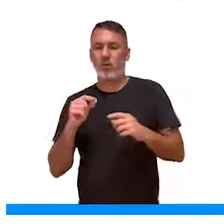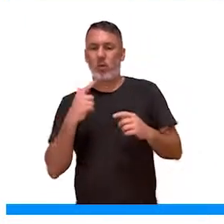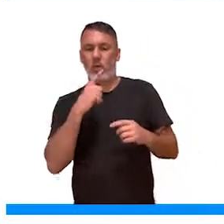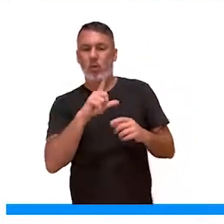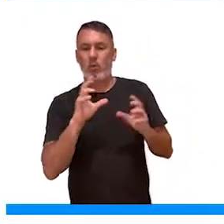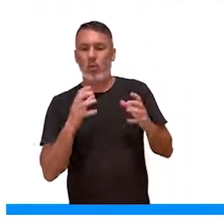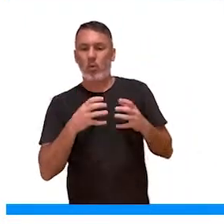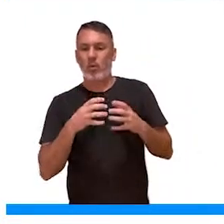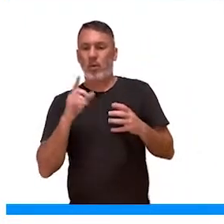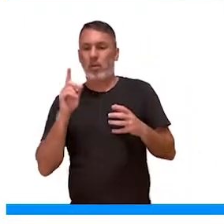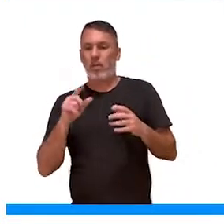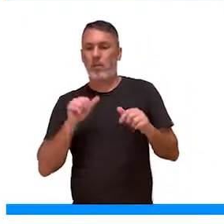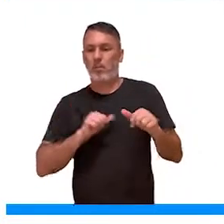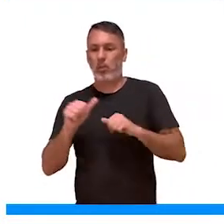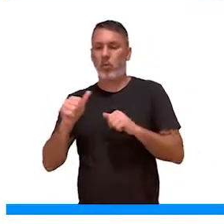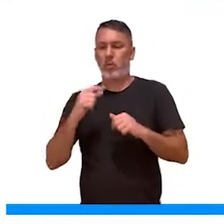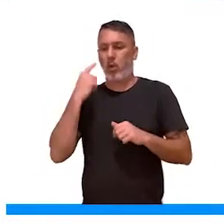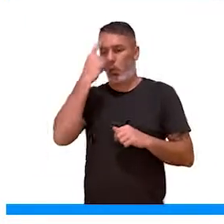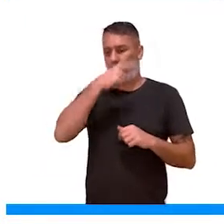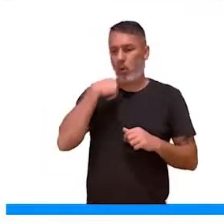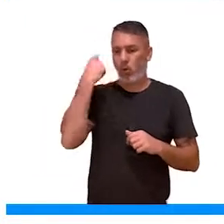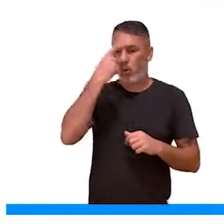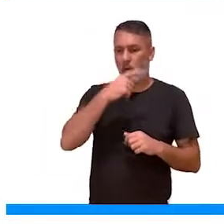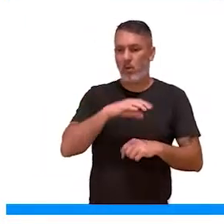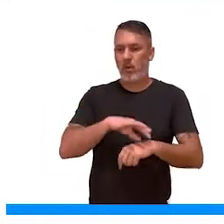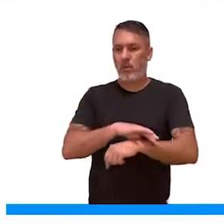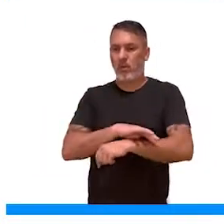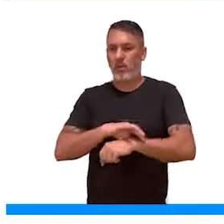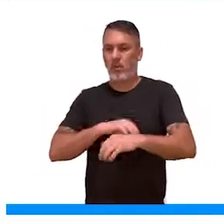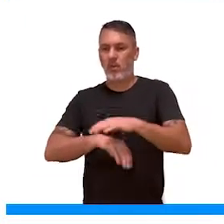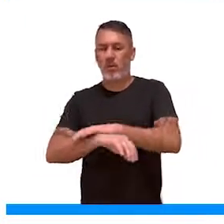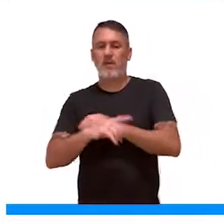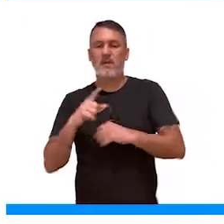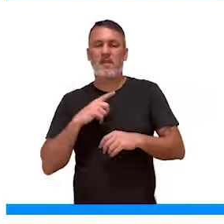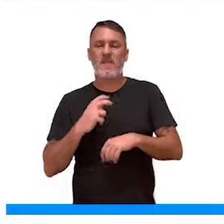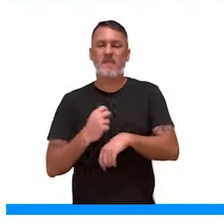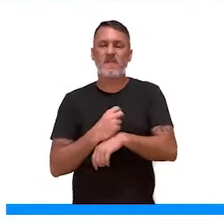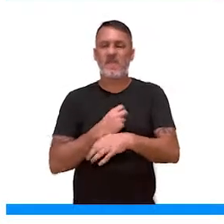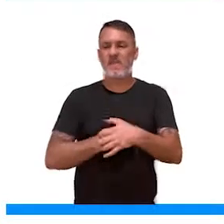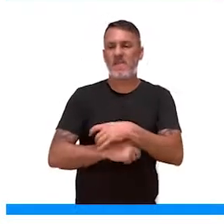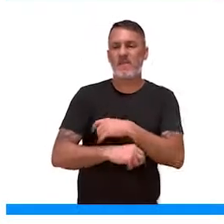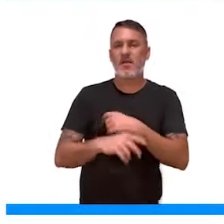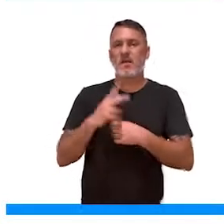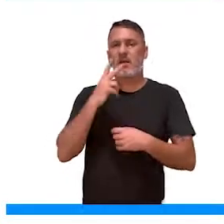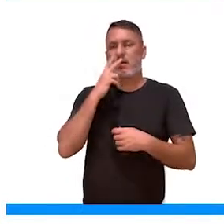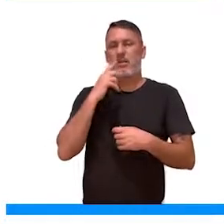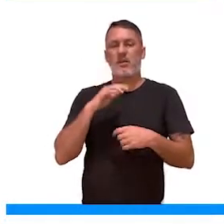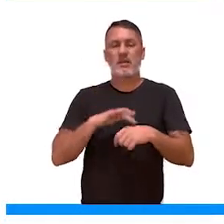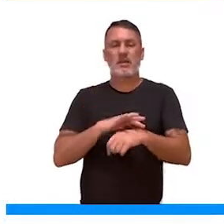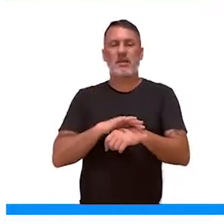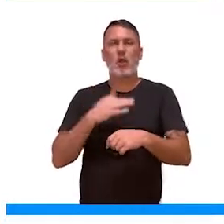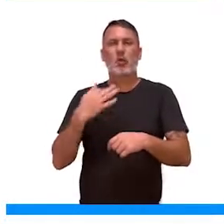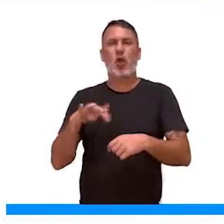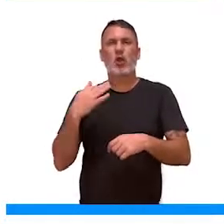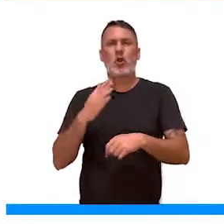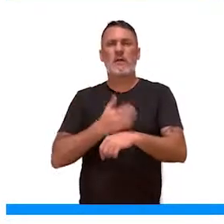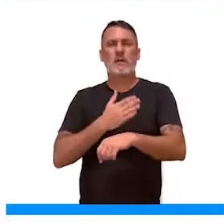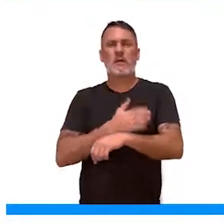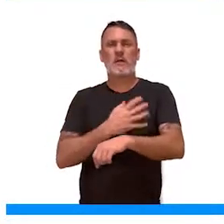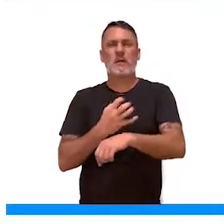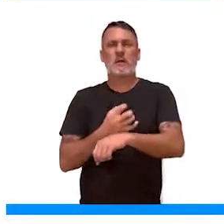de Bauru, que gera ulcerações no rosto, nos braços, nas pernas, e isso pode gerar necrose